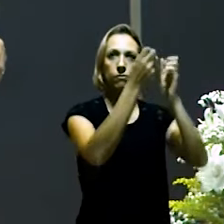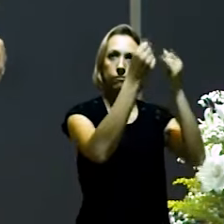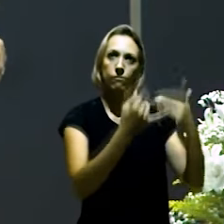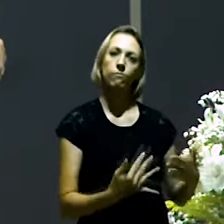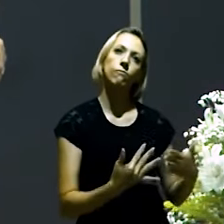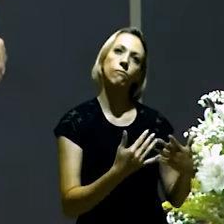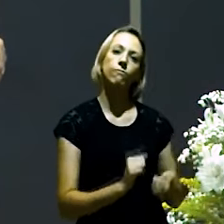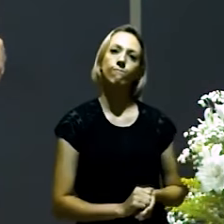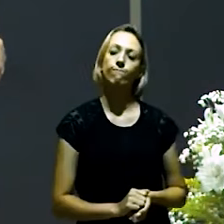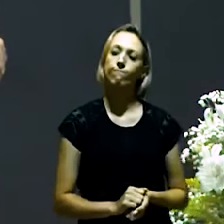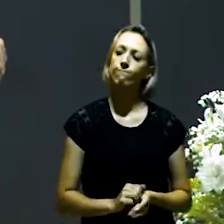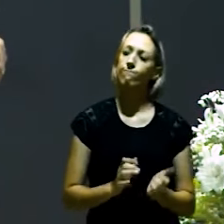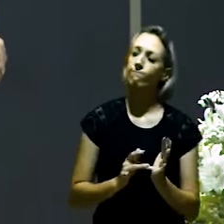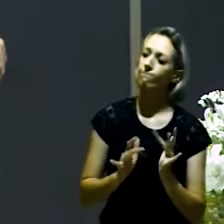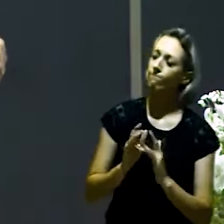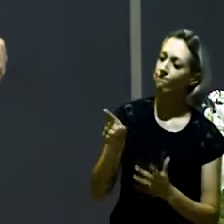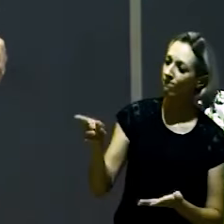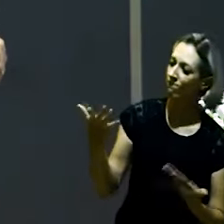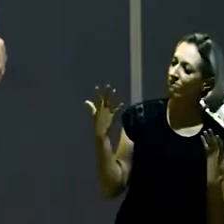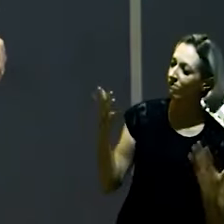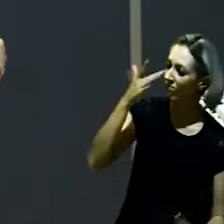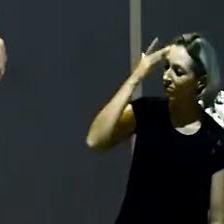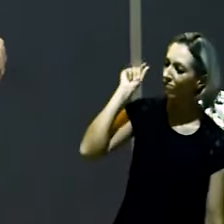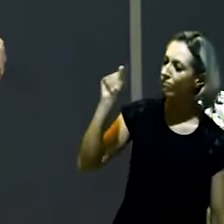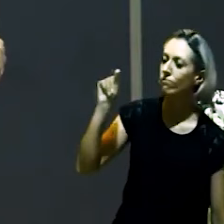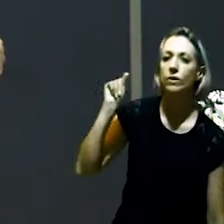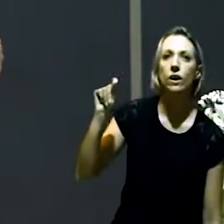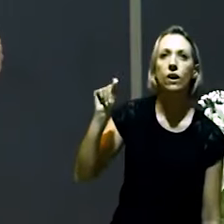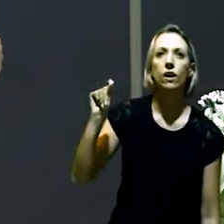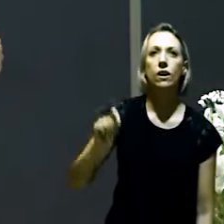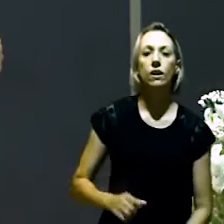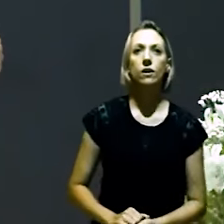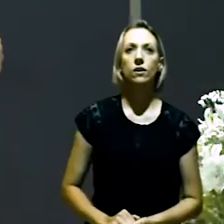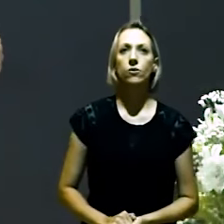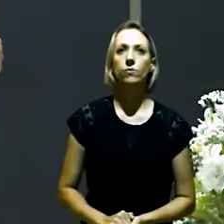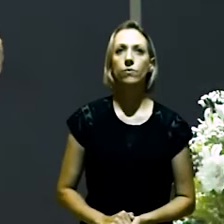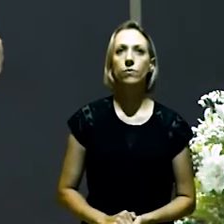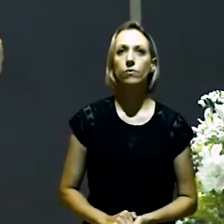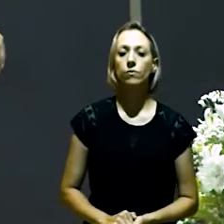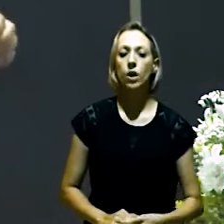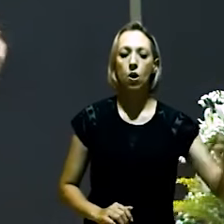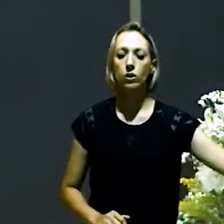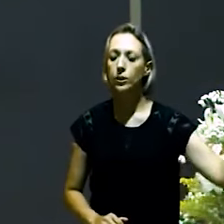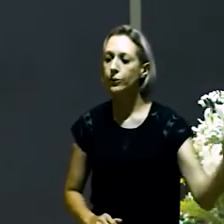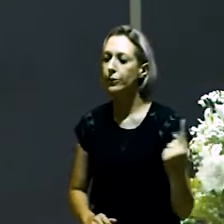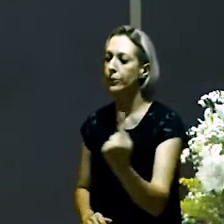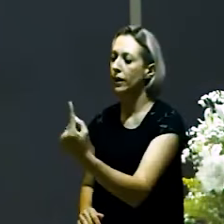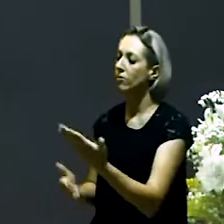quem é esse que vem de Edom e de Bozra, quem é